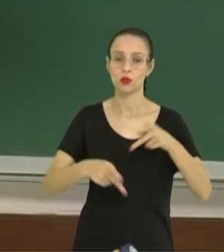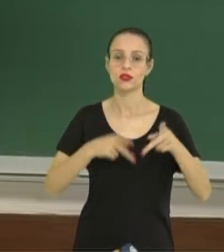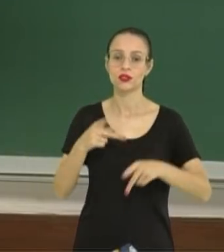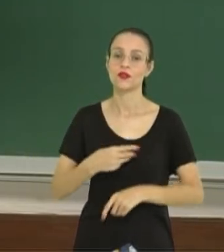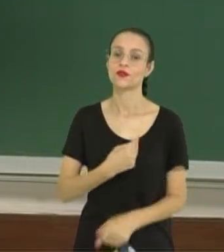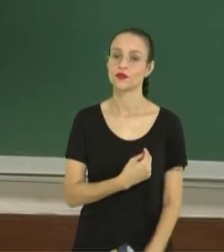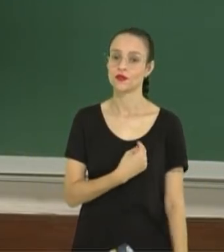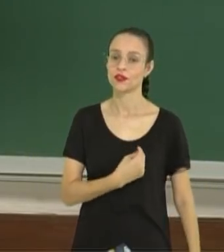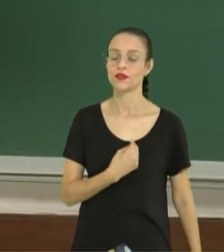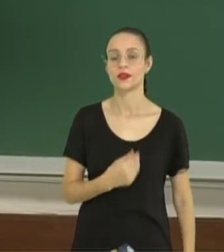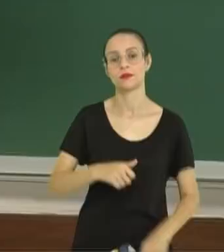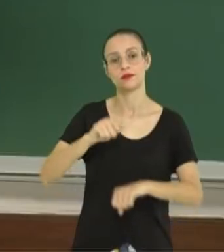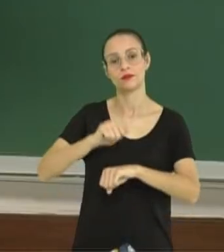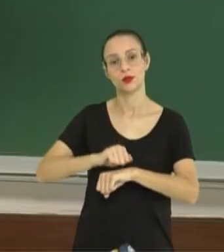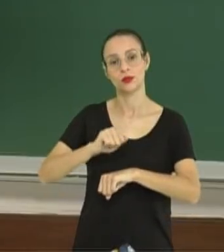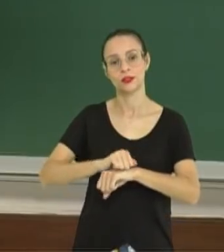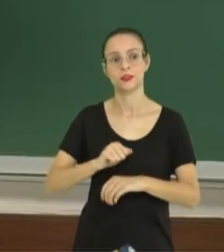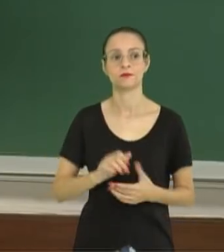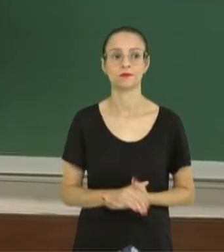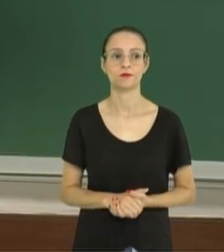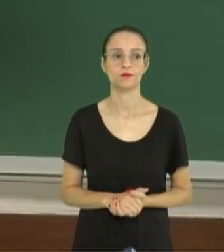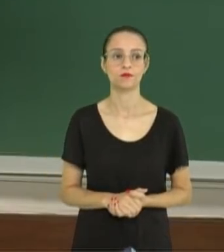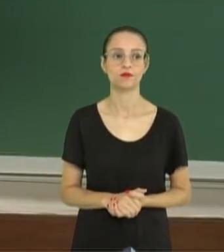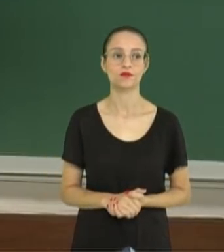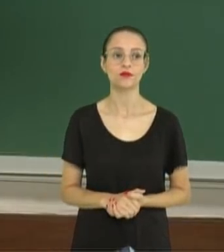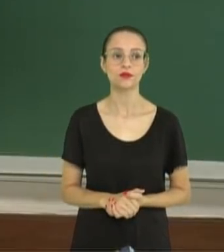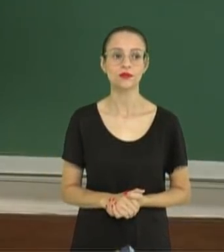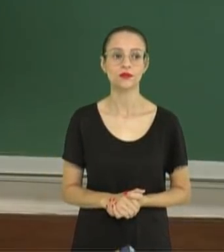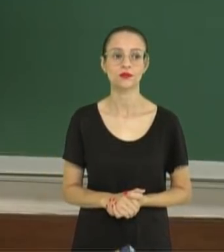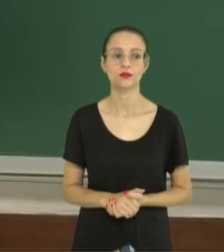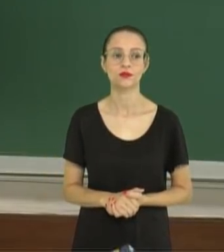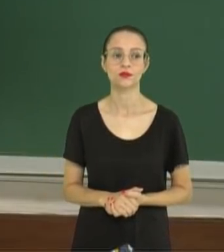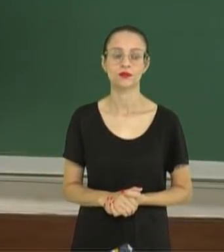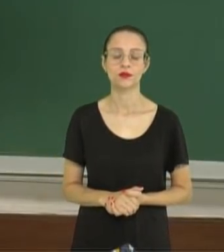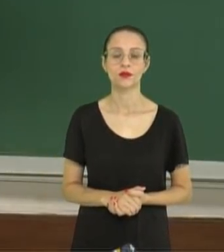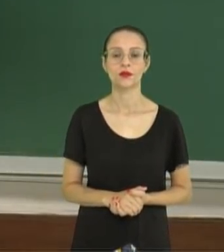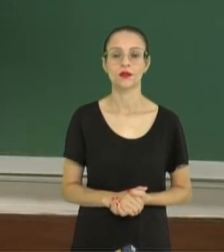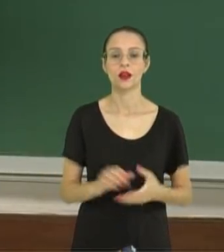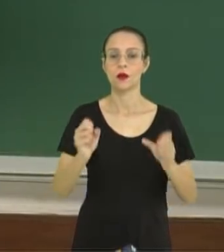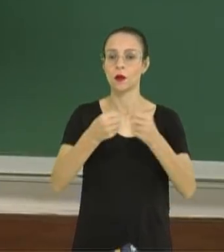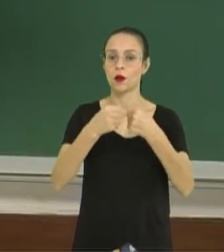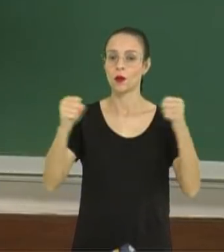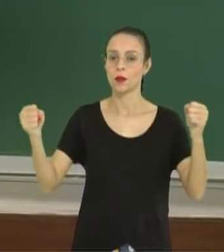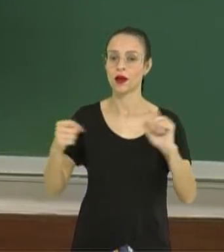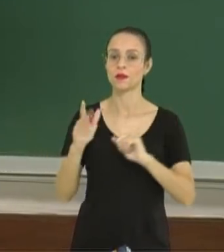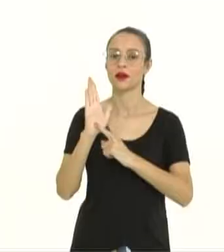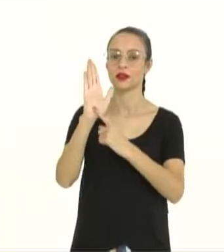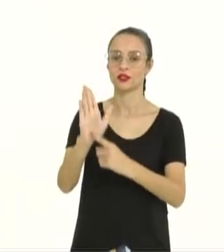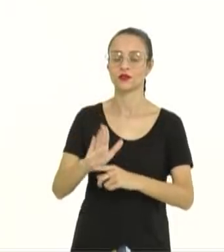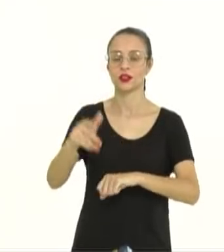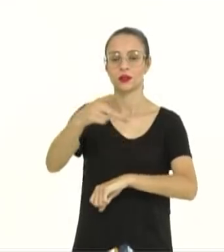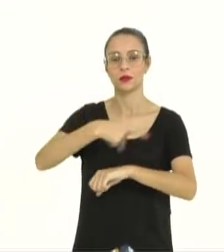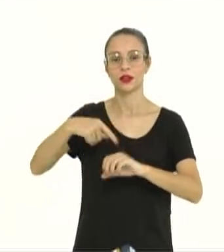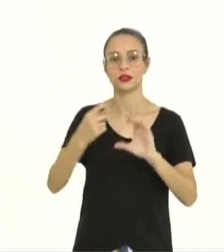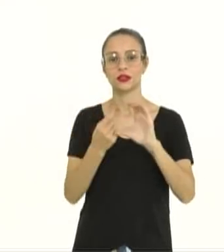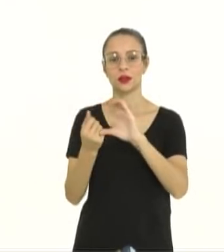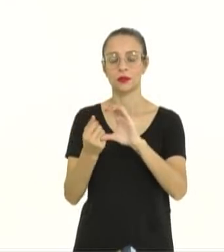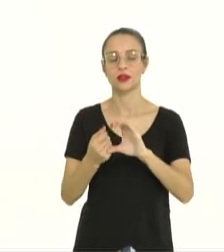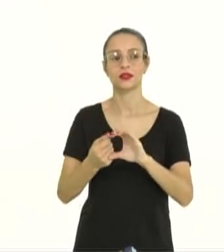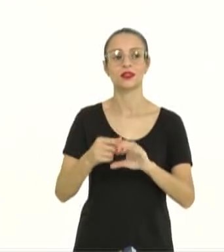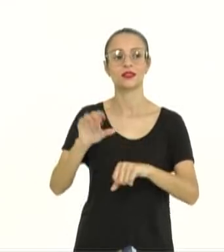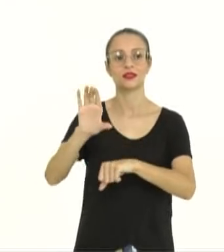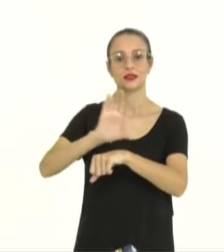vive na pobreza. E aqui um mapa com a identificação dos países capitalistas, né? Na cor